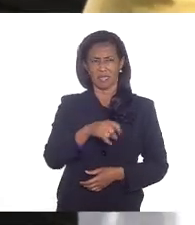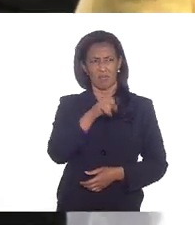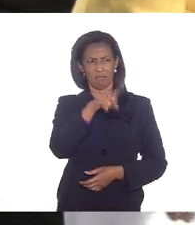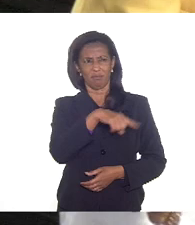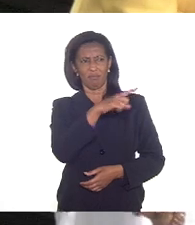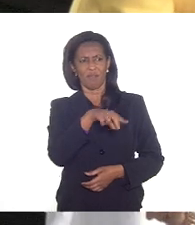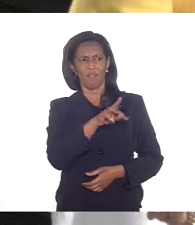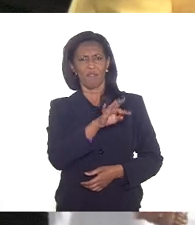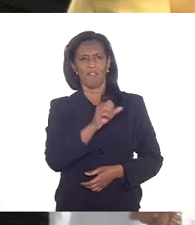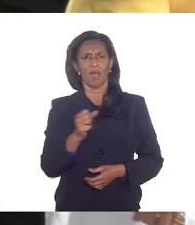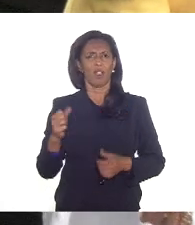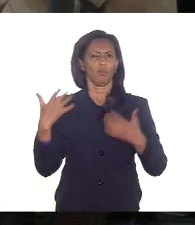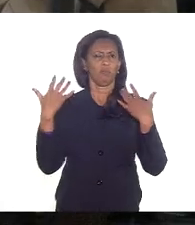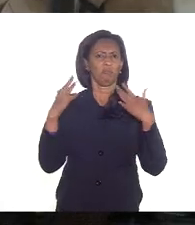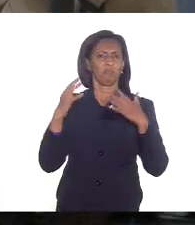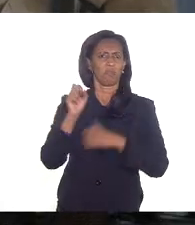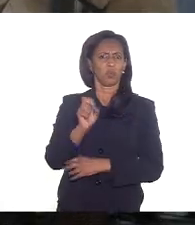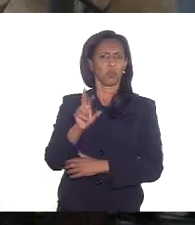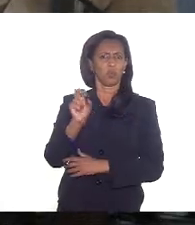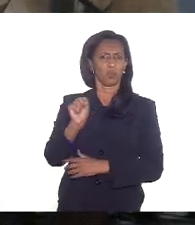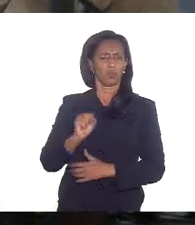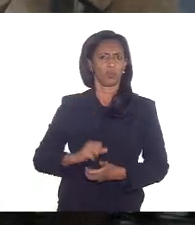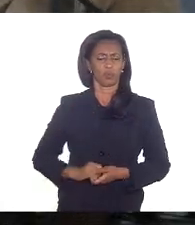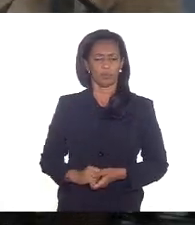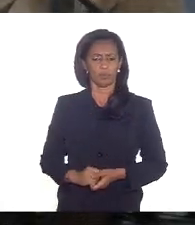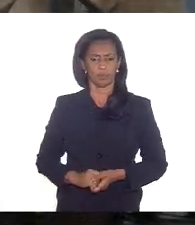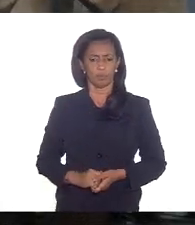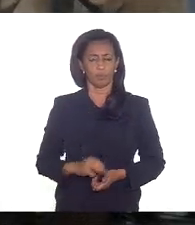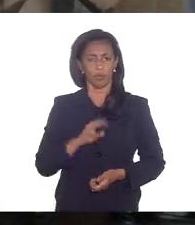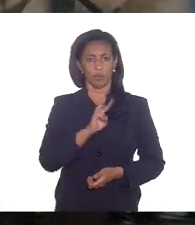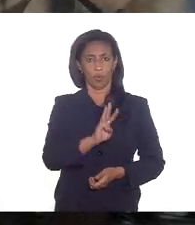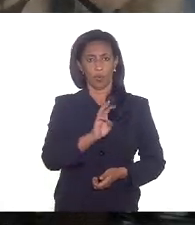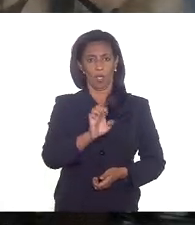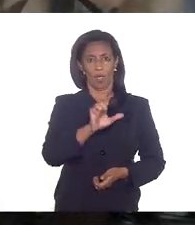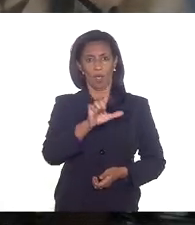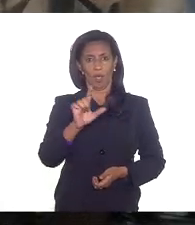do veto viu no SUS Deputado Wellington José